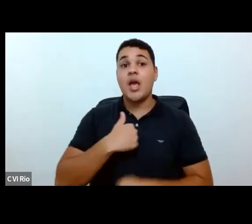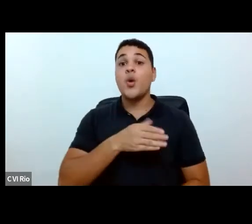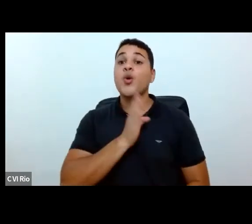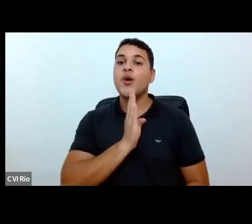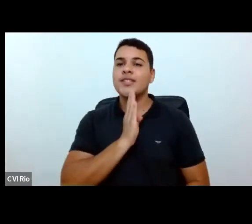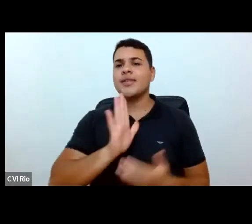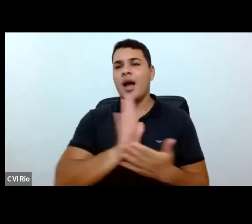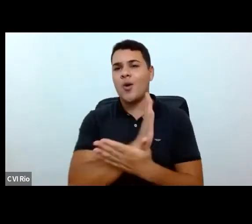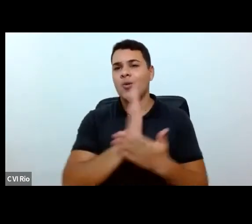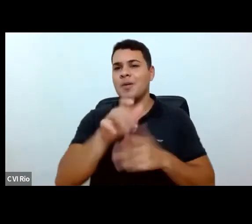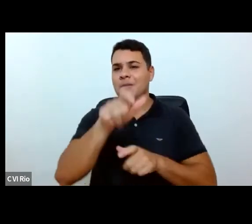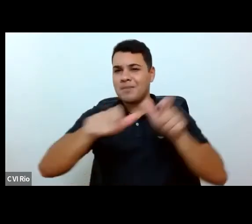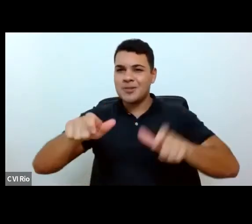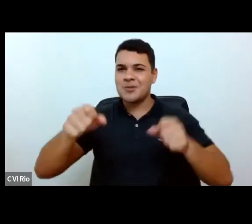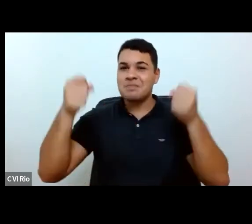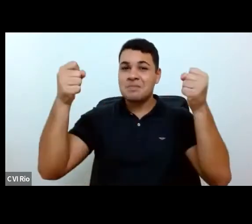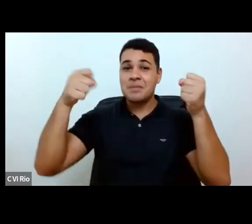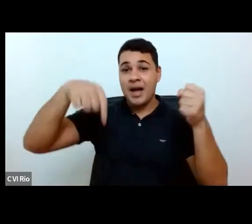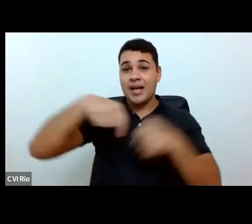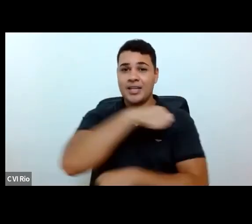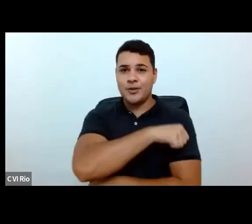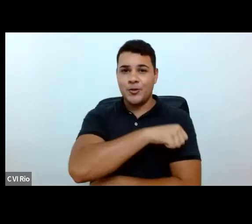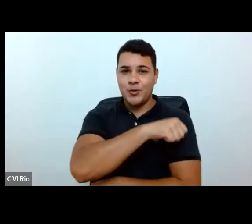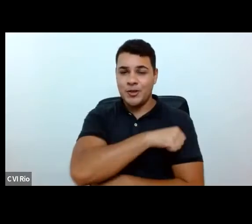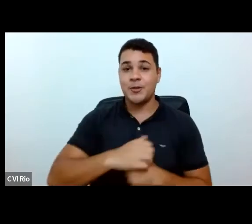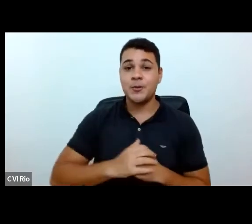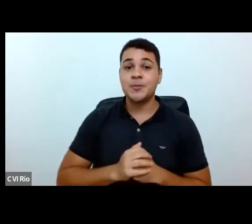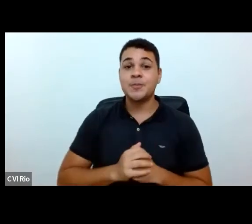Janeiro, propriamente Indianara Siqueira,